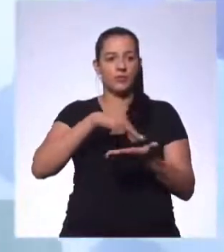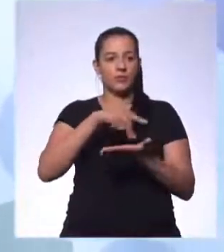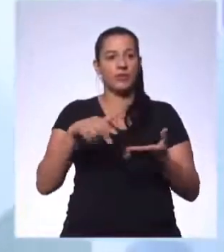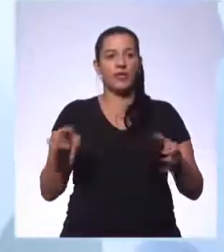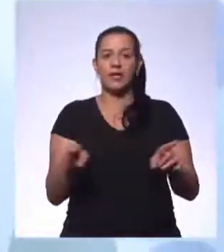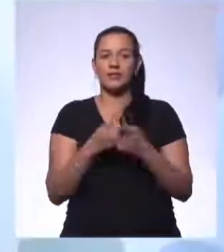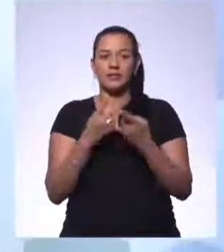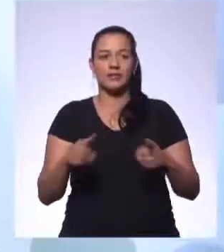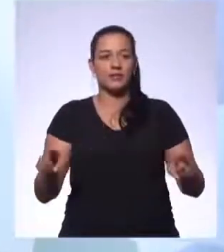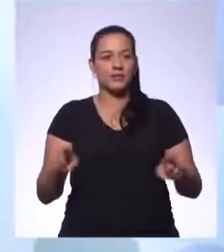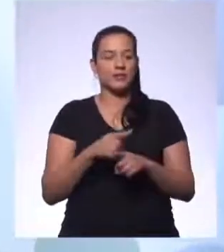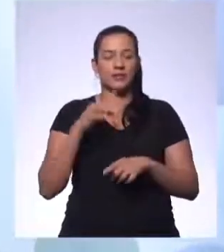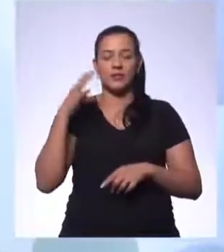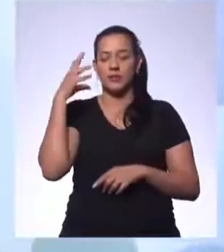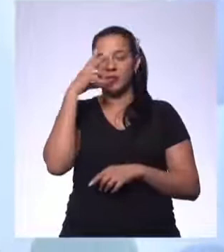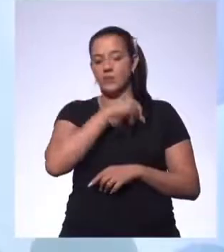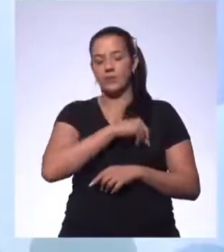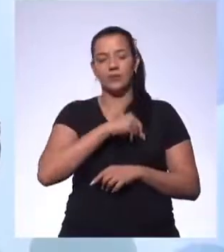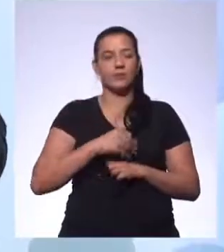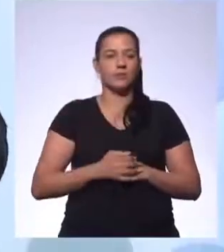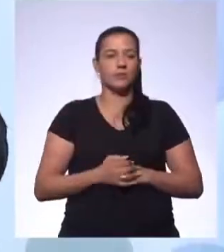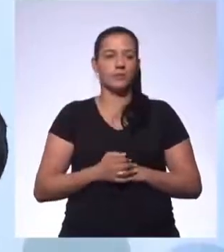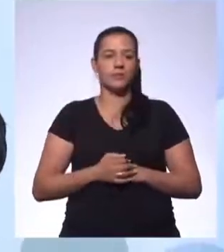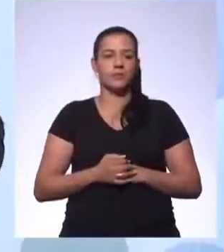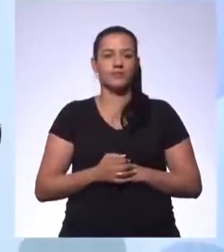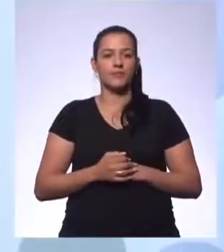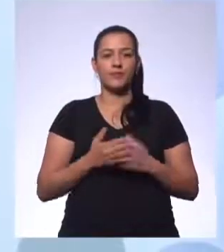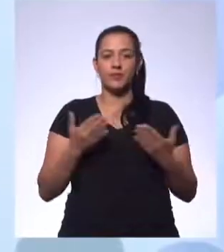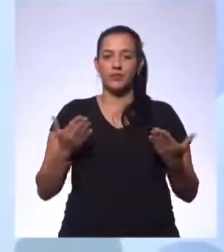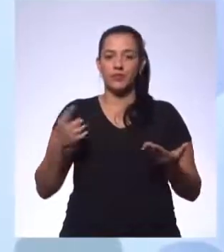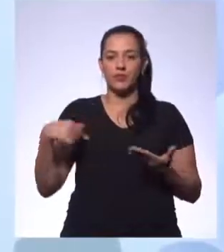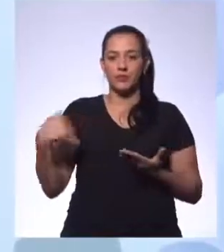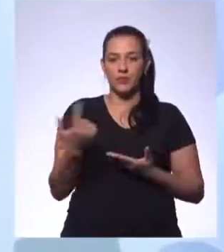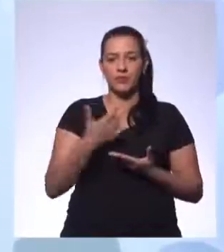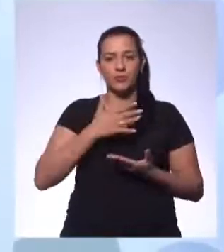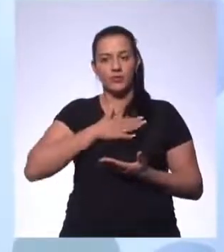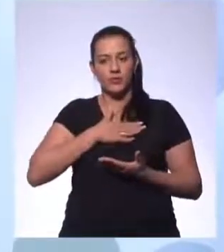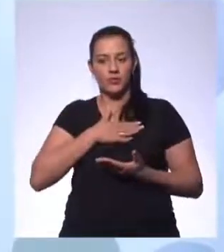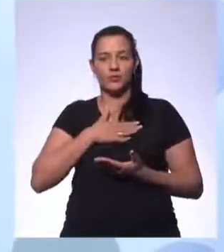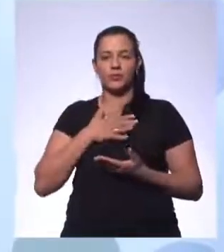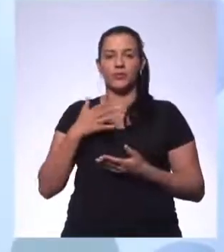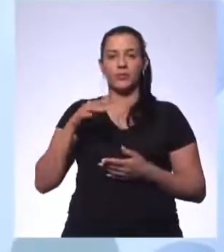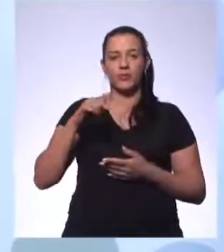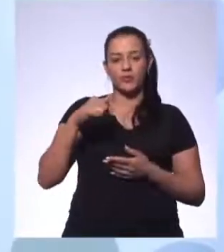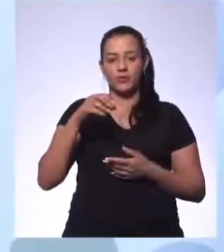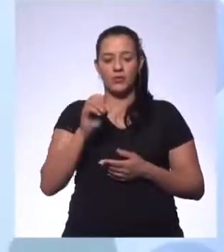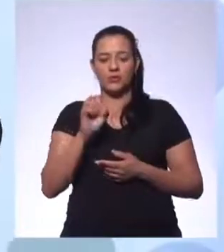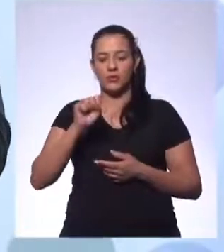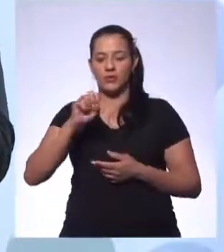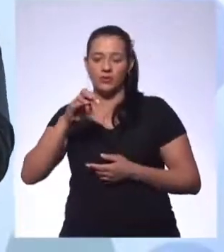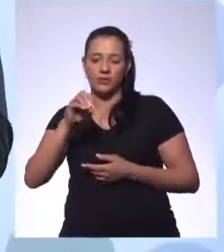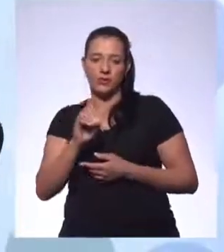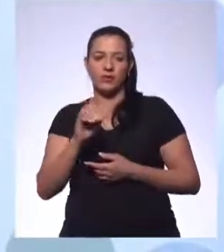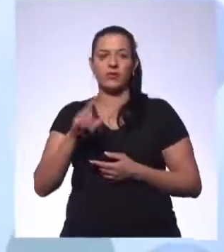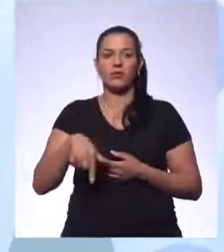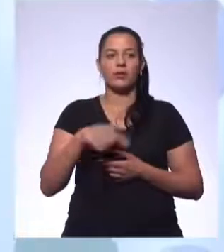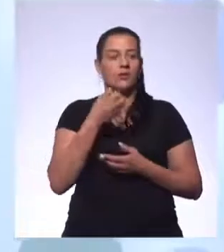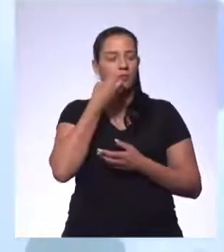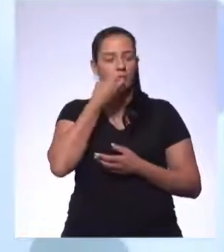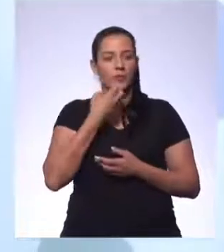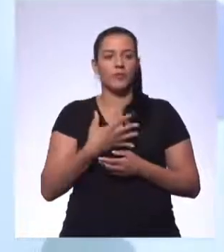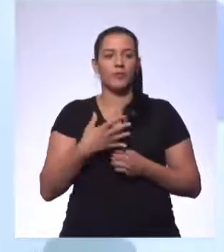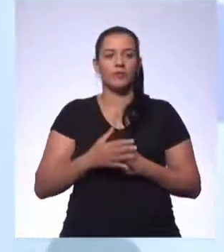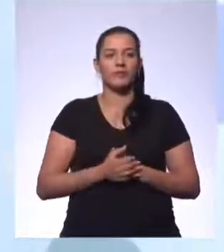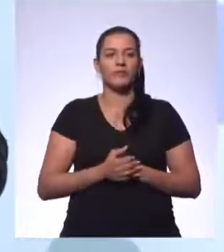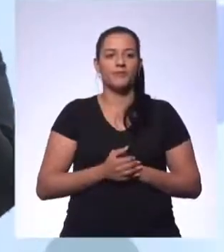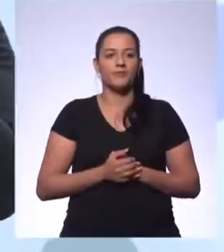filme, gente, é imperdível, né? Para nós aí que gostamos de músicas dos anos 70 e 80, é prato cheio, tá bom?